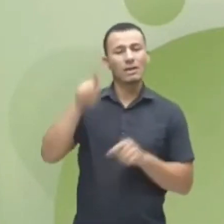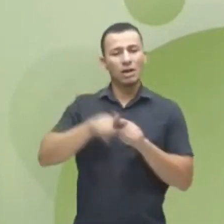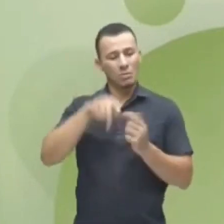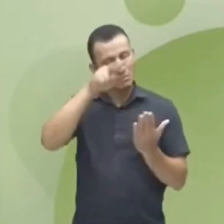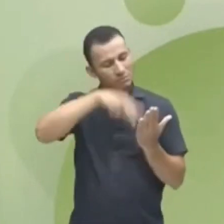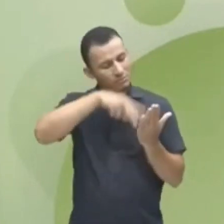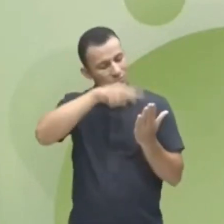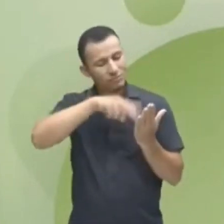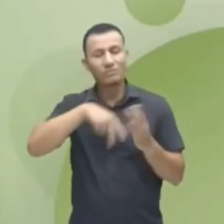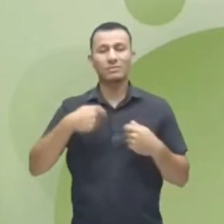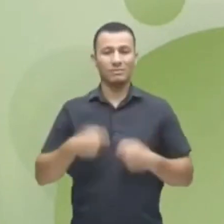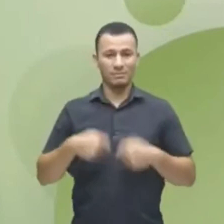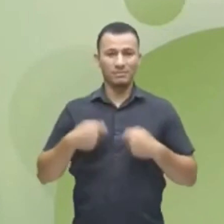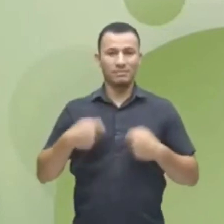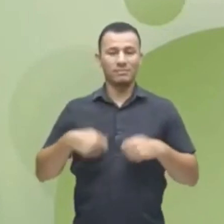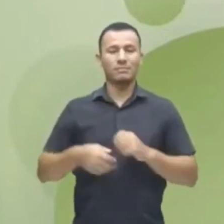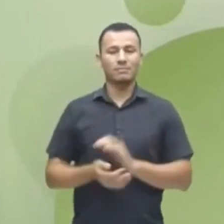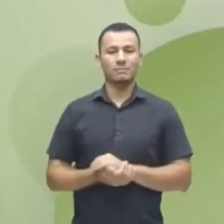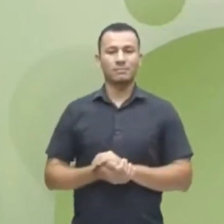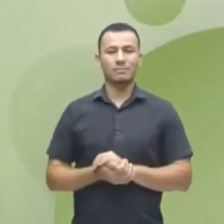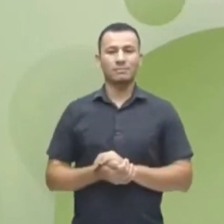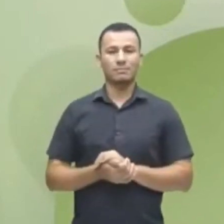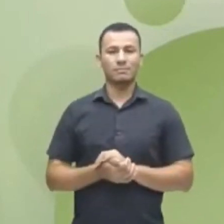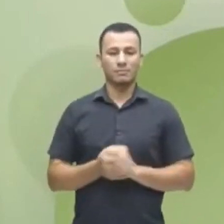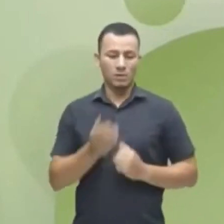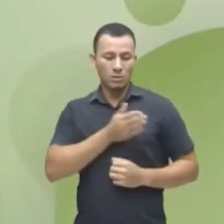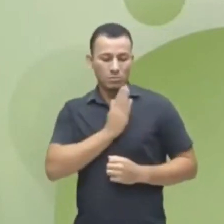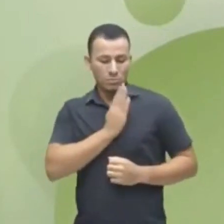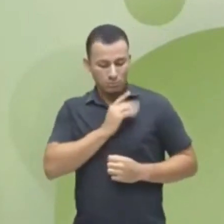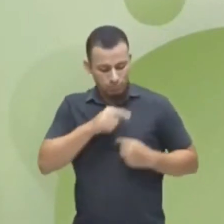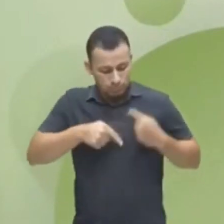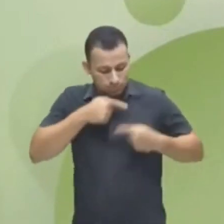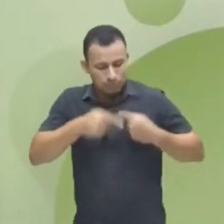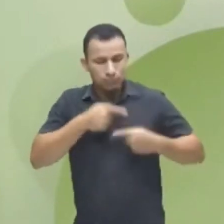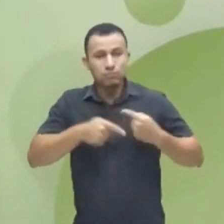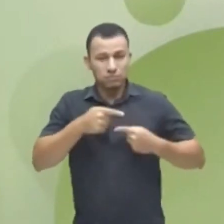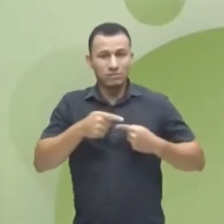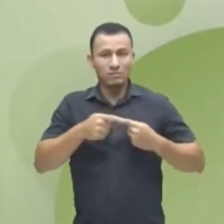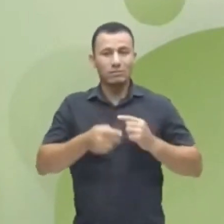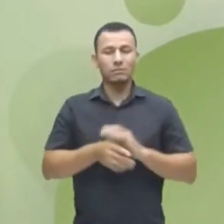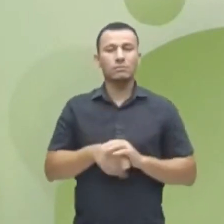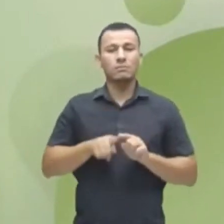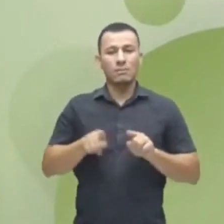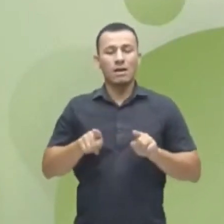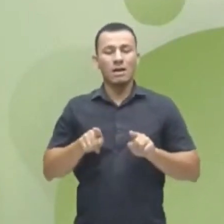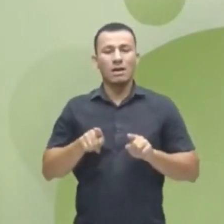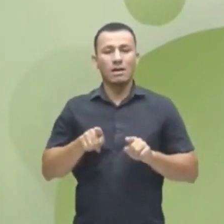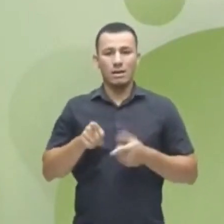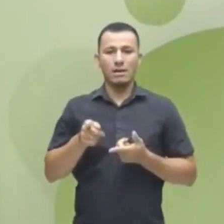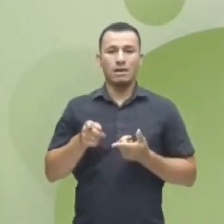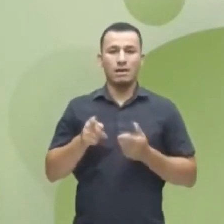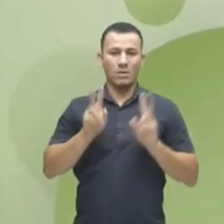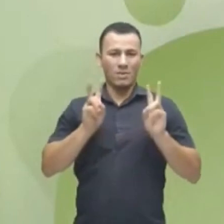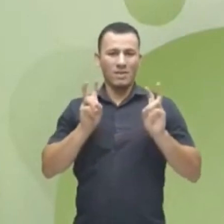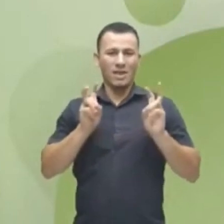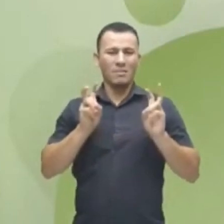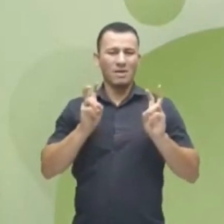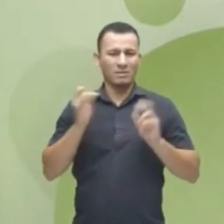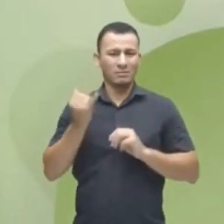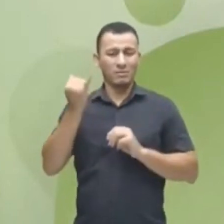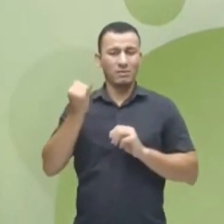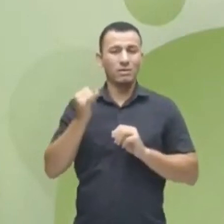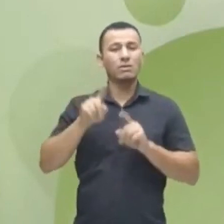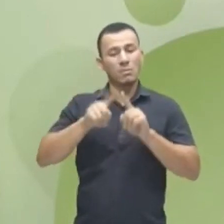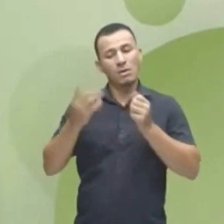leituras do assunto, né? Sistema cardiovascular, ele é um complexo, mas o que nós conversamos hoje foi o básico. Então,